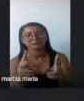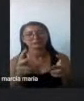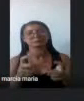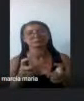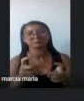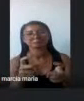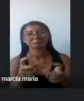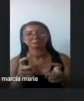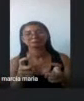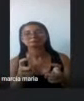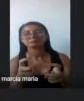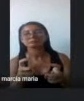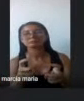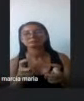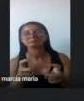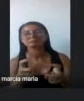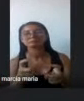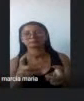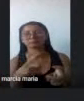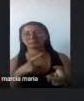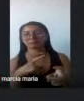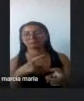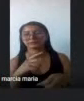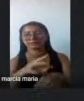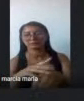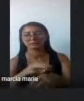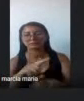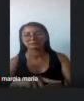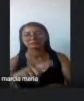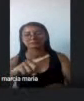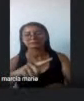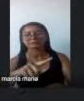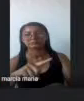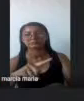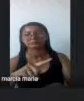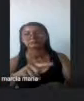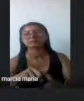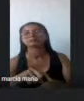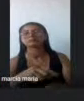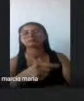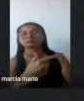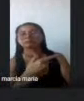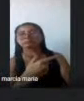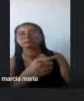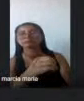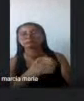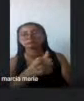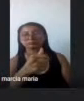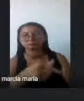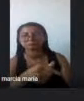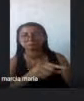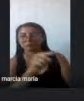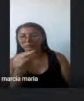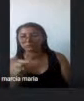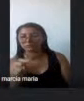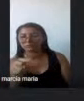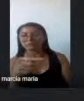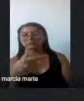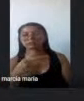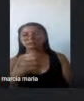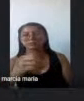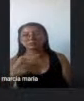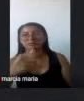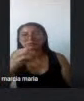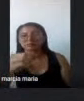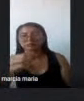adquirida no estado da Paraíba, de 2017 a 2019, nós percebemos justamente um